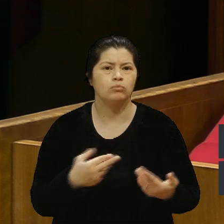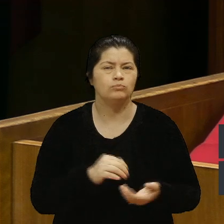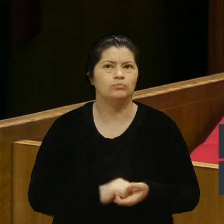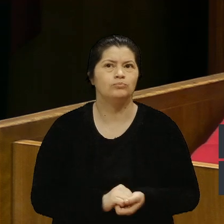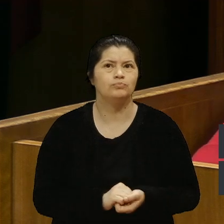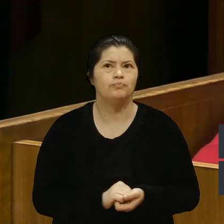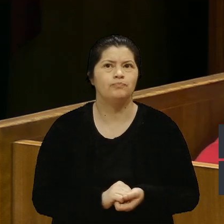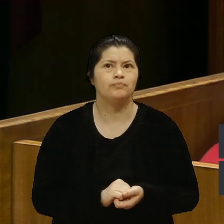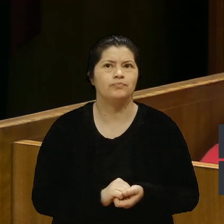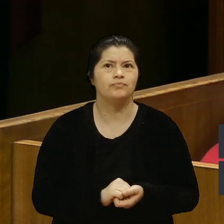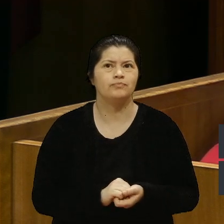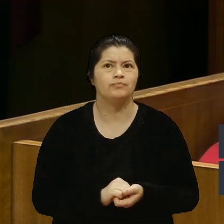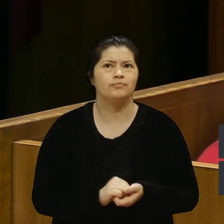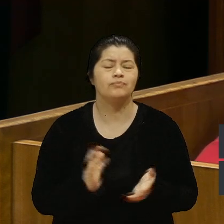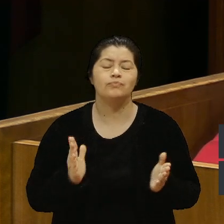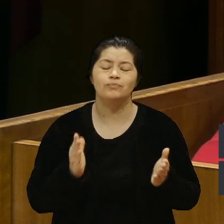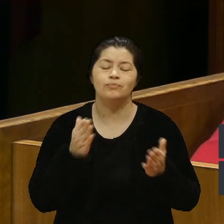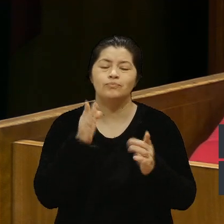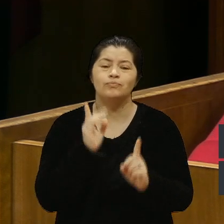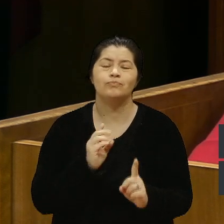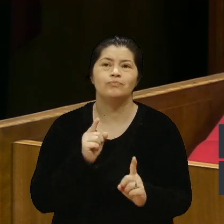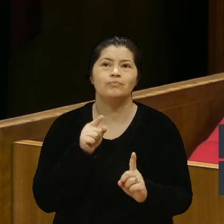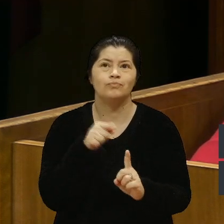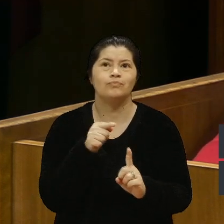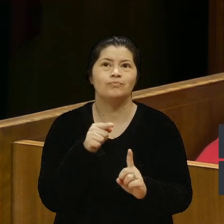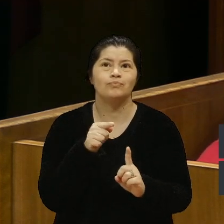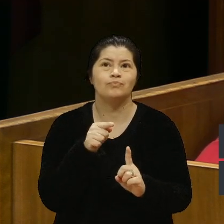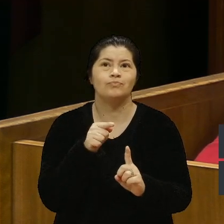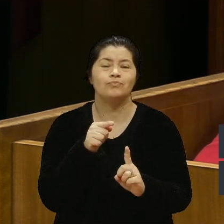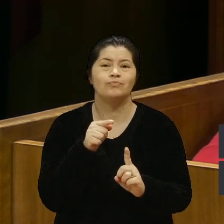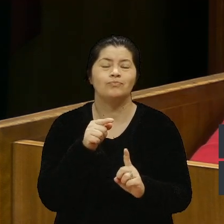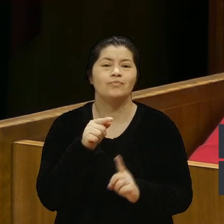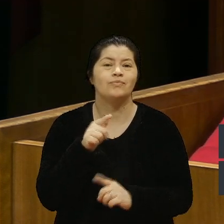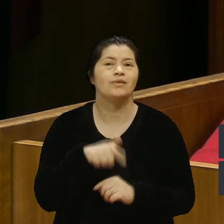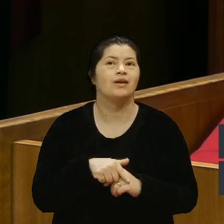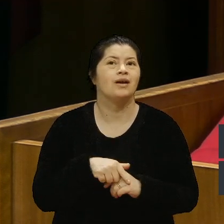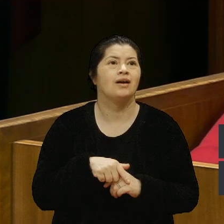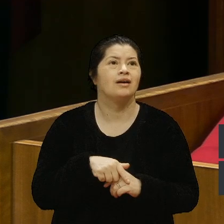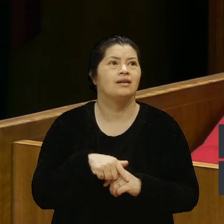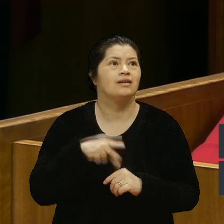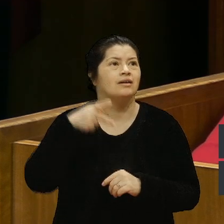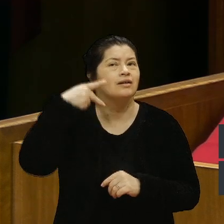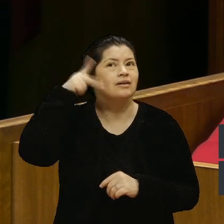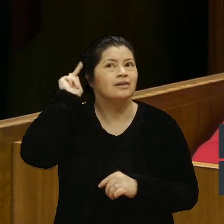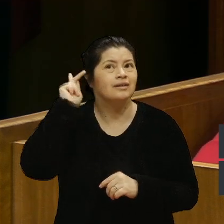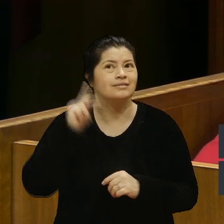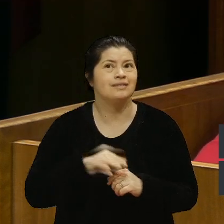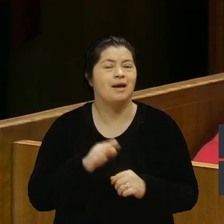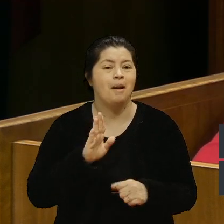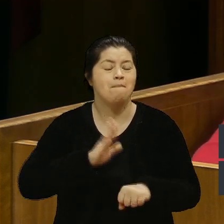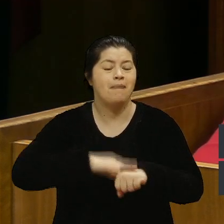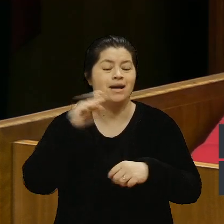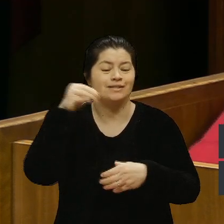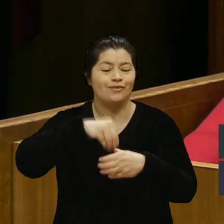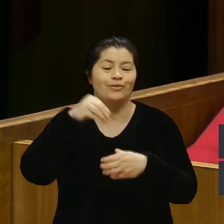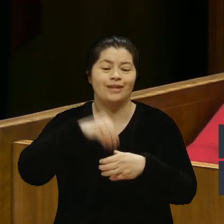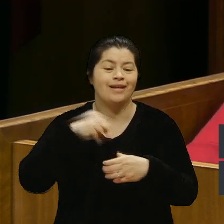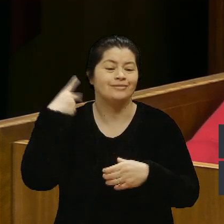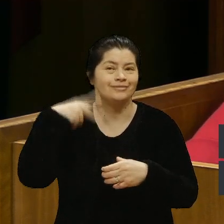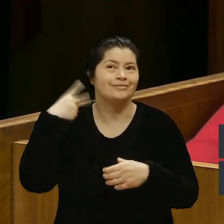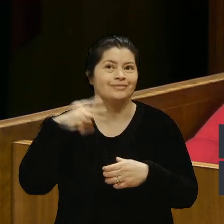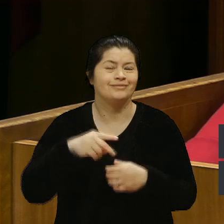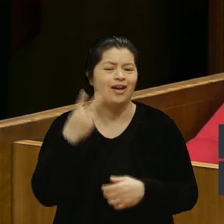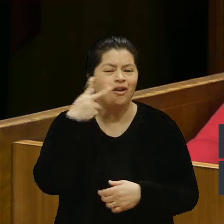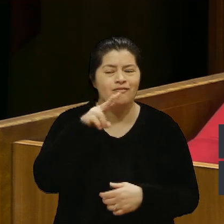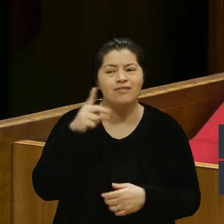Quero falar diretamente para o nosso vereador Iago, que é o vereador mais votado na cidade. Eu ouvi seu